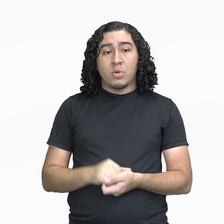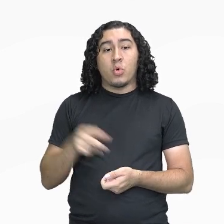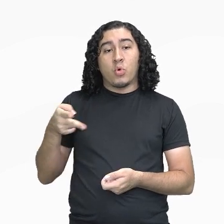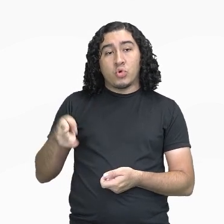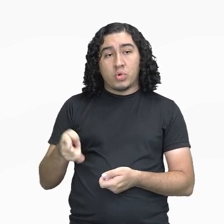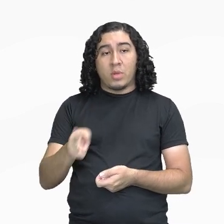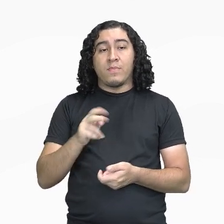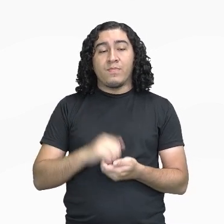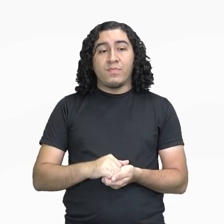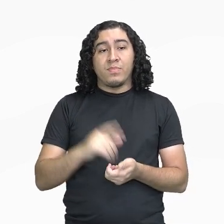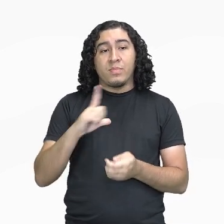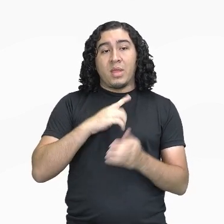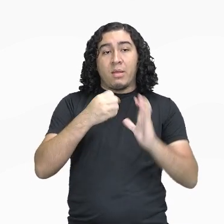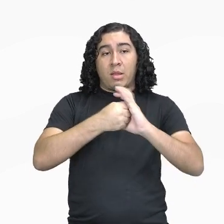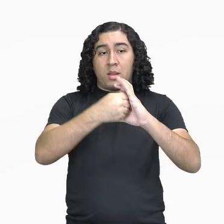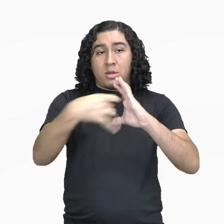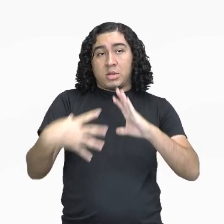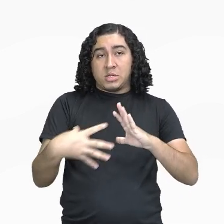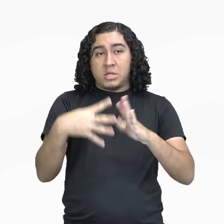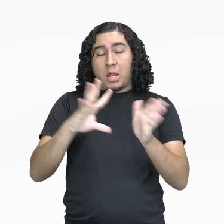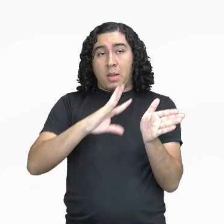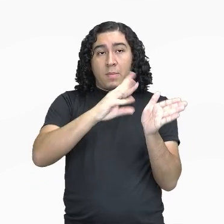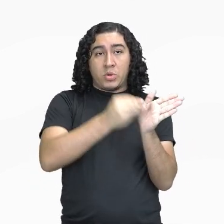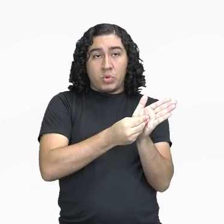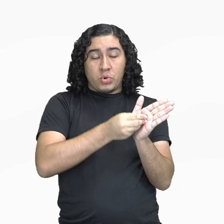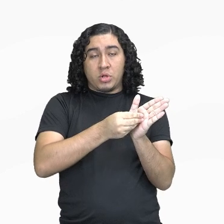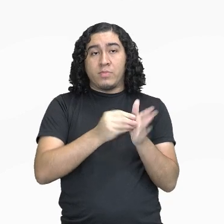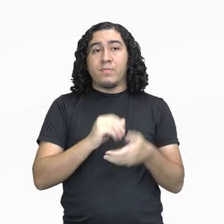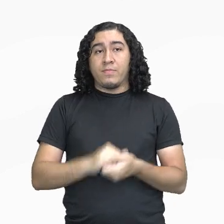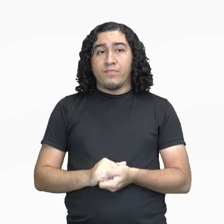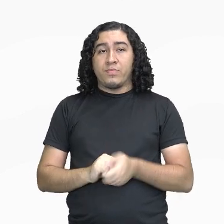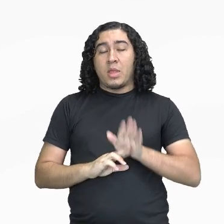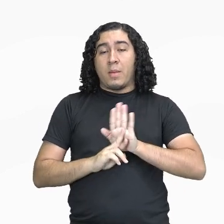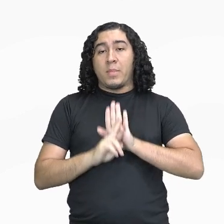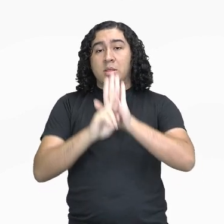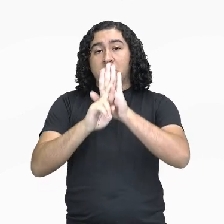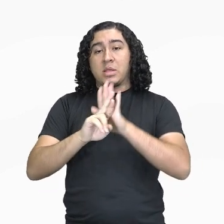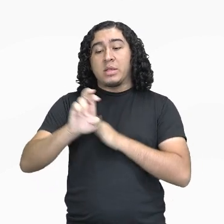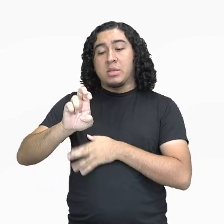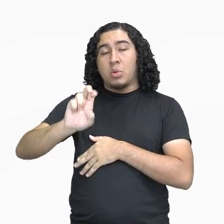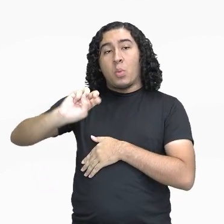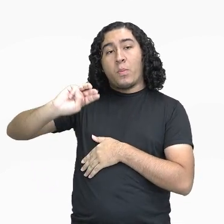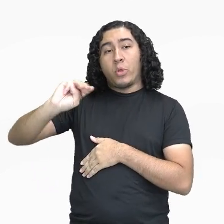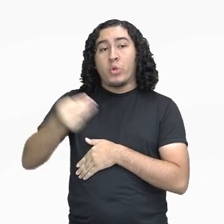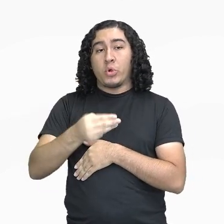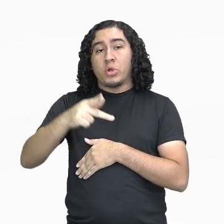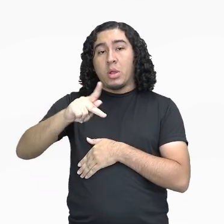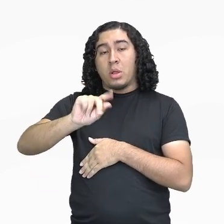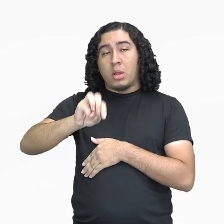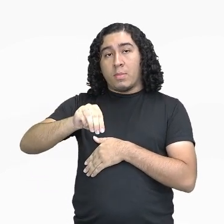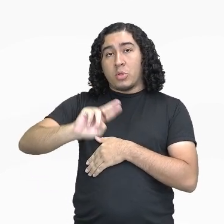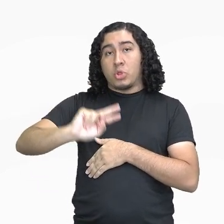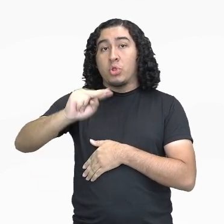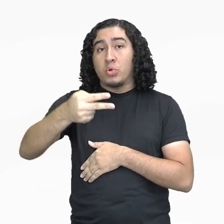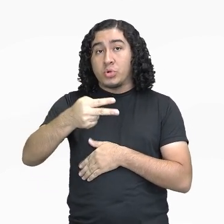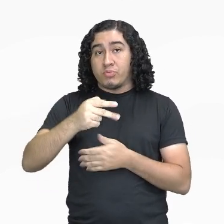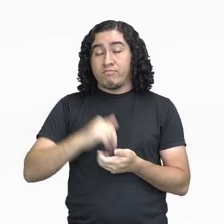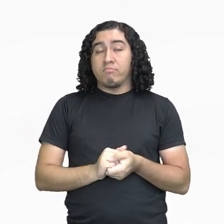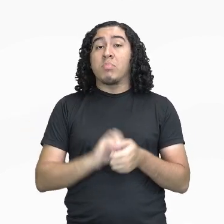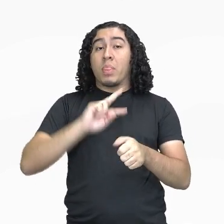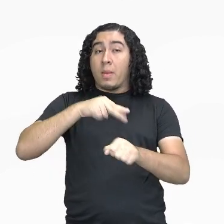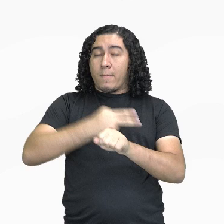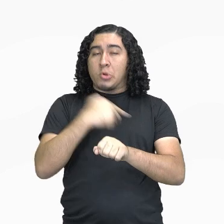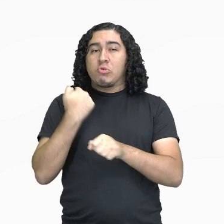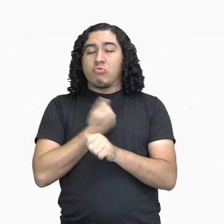as características da Amazônia Legal, que apresenta lá os seus 5 milhões de quilômetros quadrados. Daqui a pouco a gente